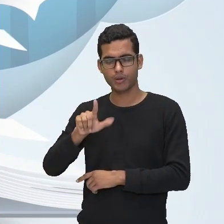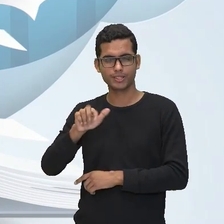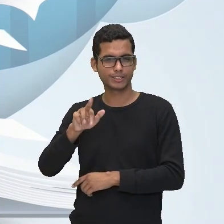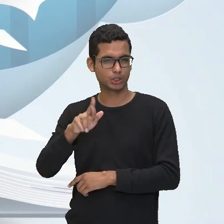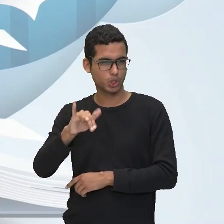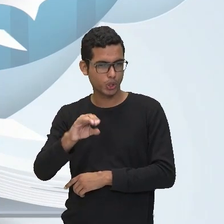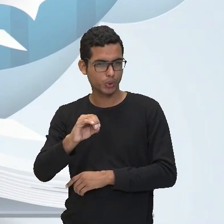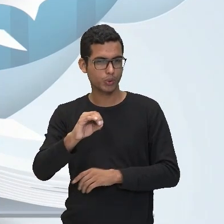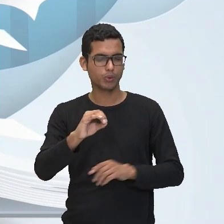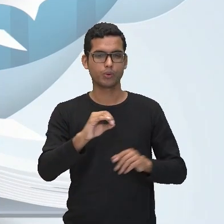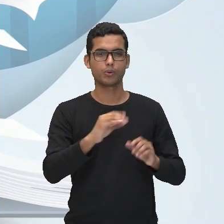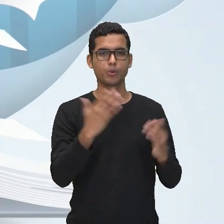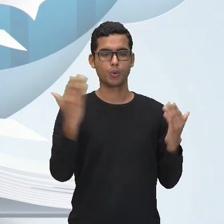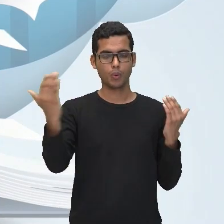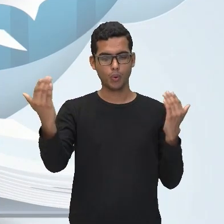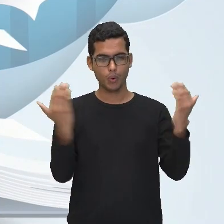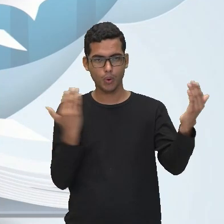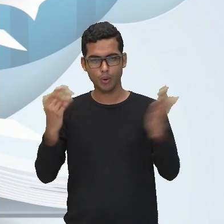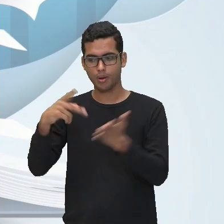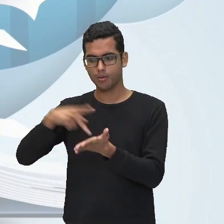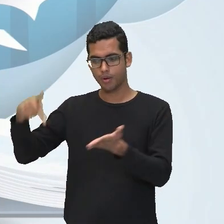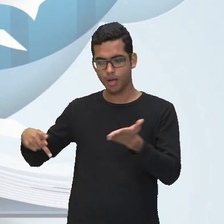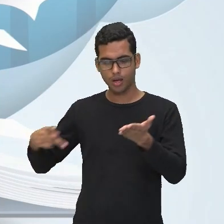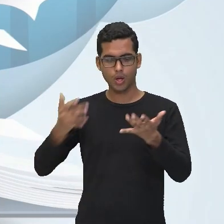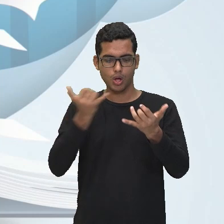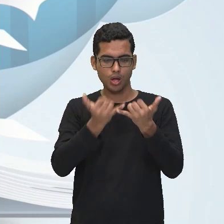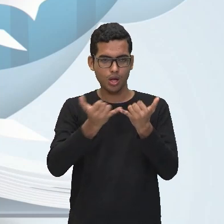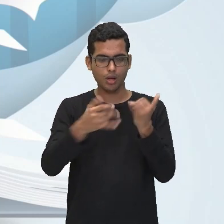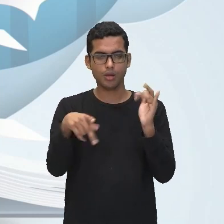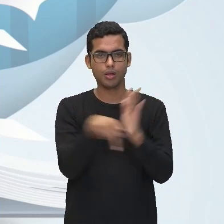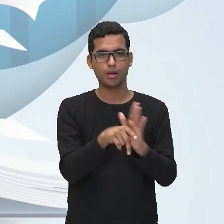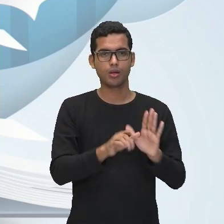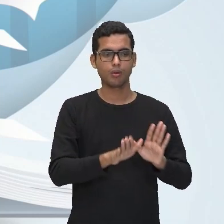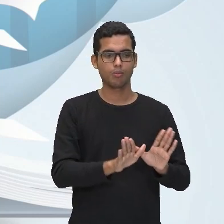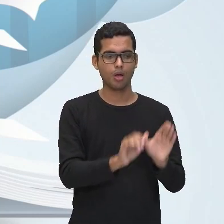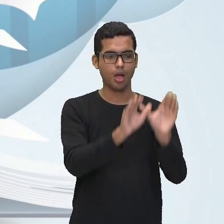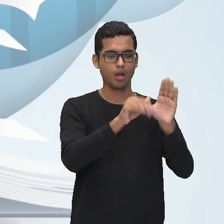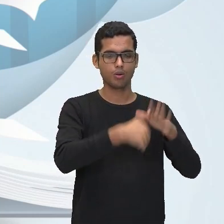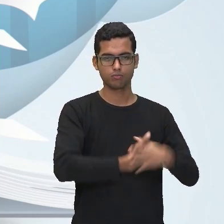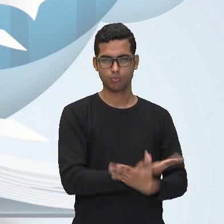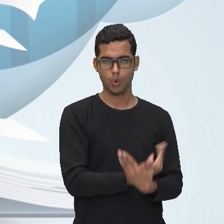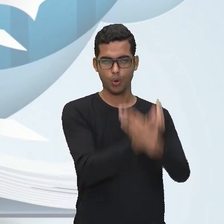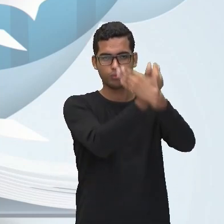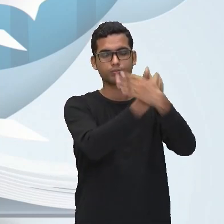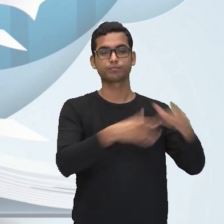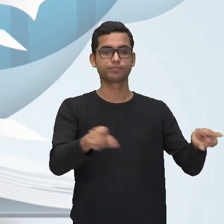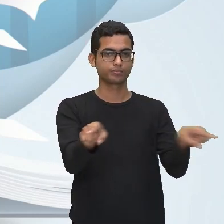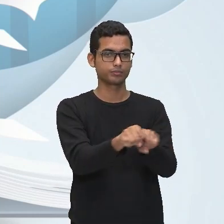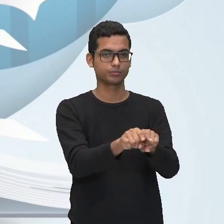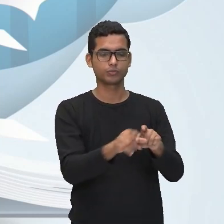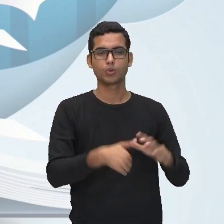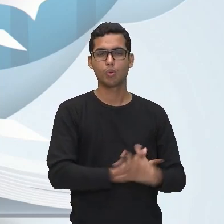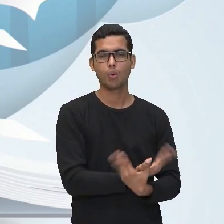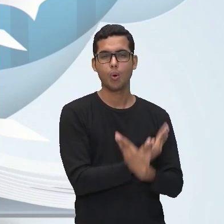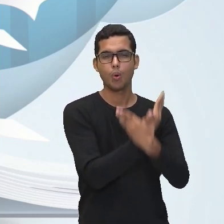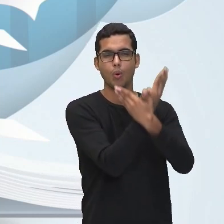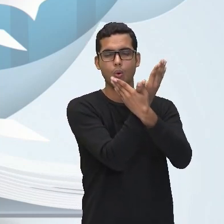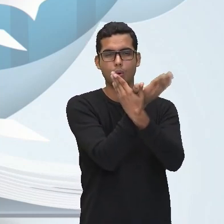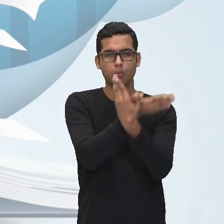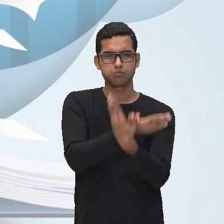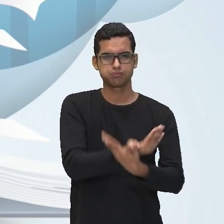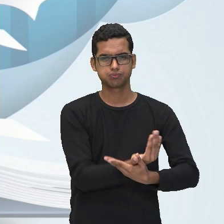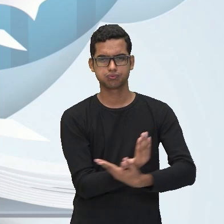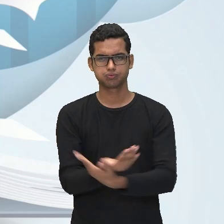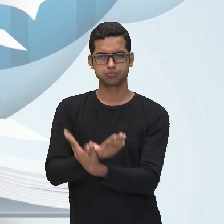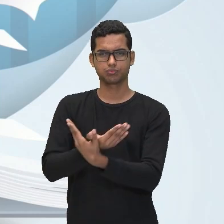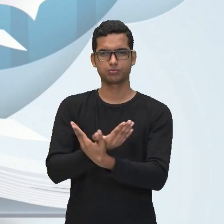aqui, comparou os poemas a pássaros. E pássaros que chegam. Os poemas